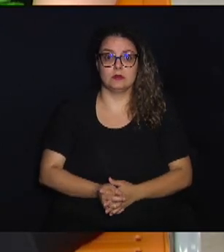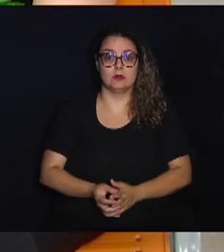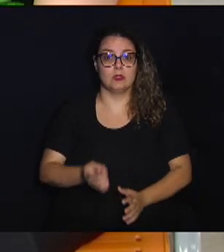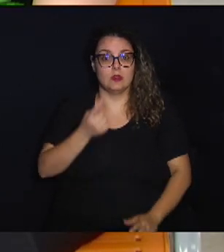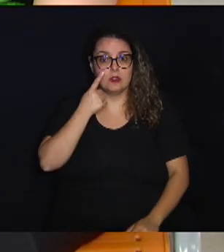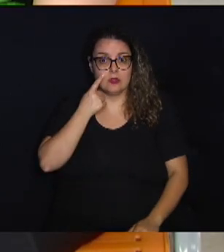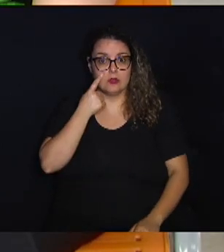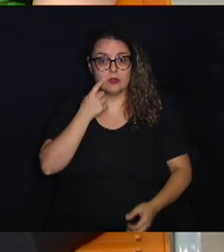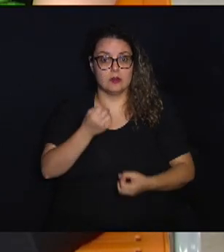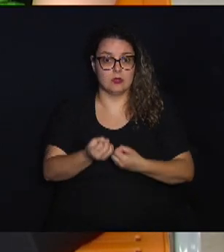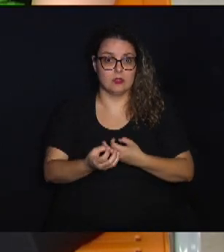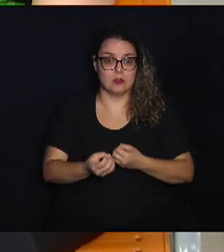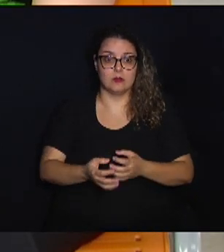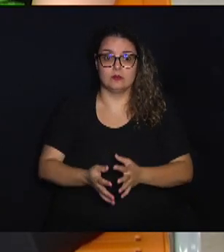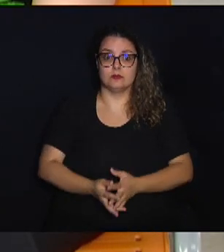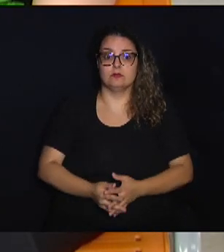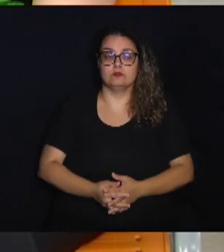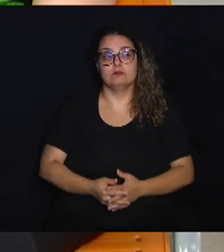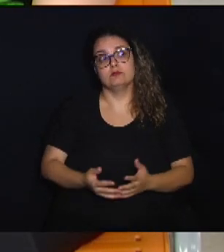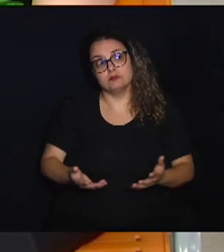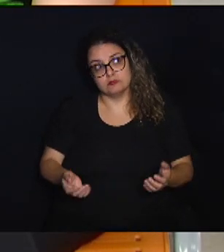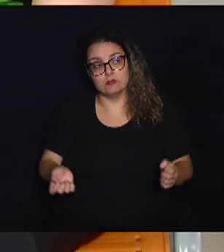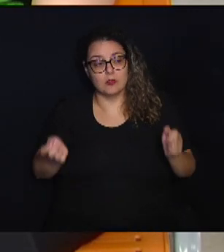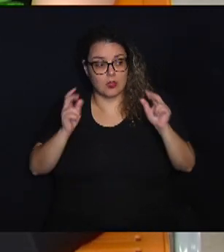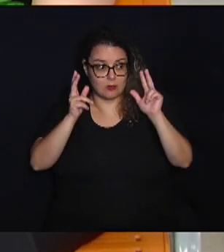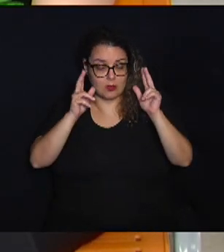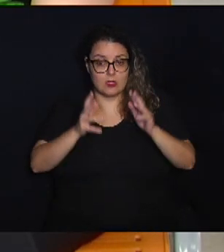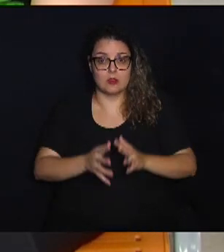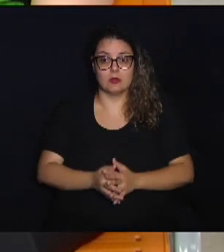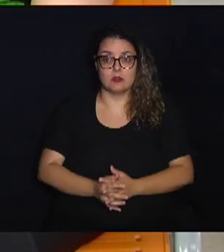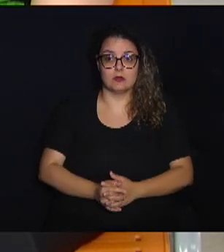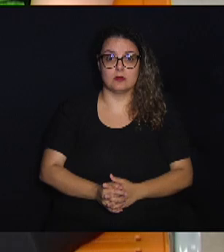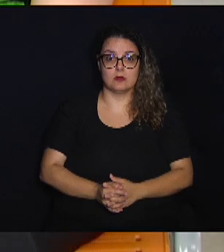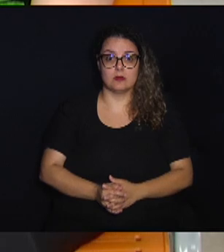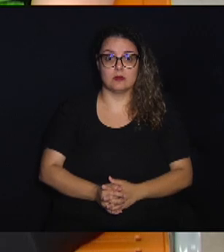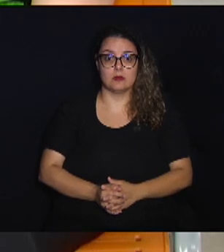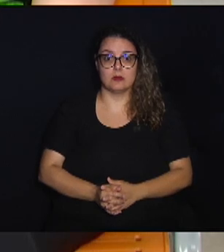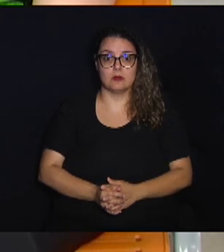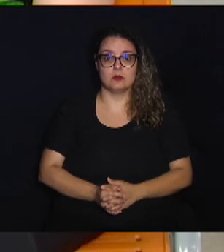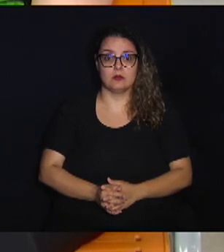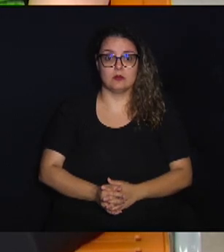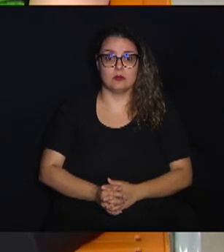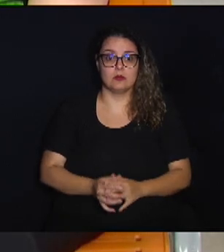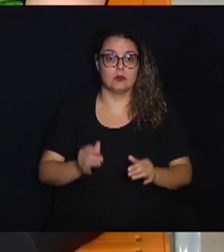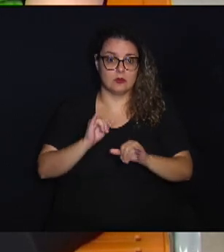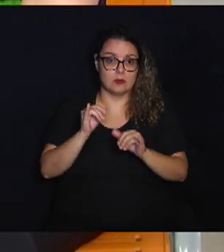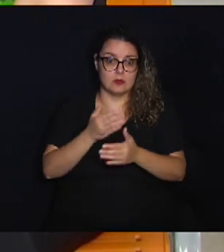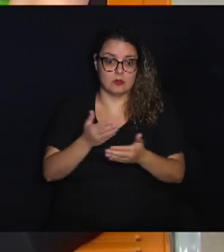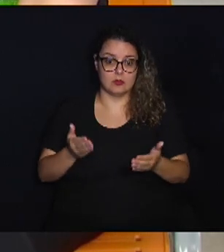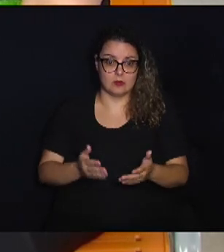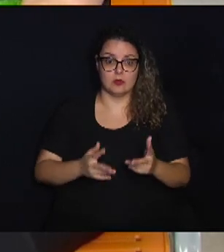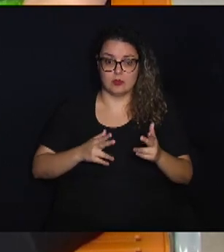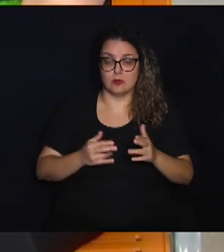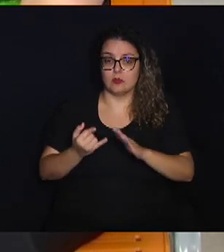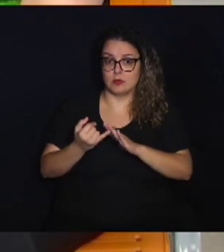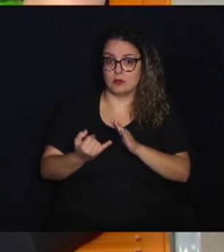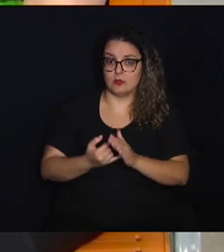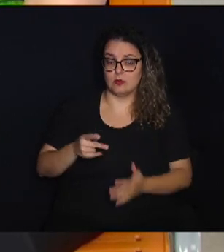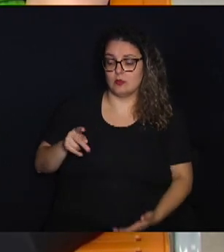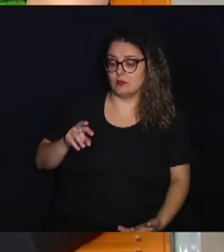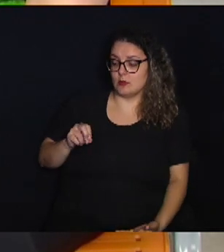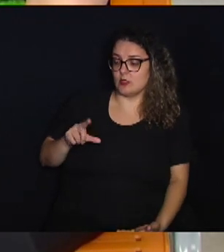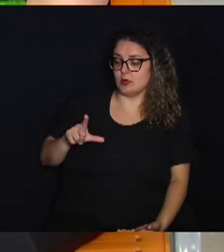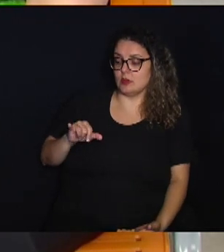dados, porque são dados que chamam a atenção. Eu vou passar para o pessoal aqui. De acordo com o Instituto ProLivro,